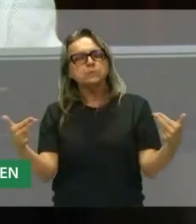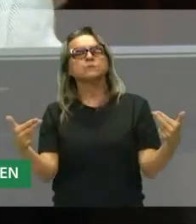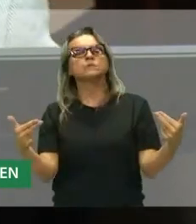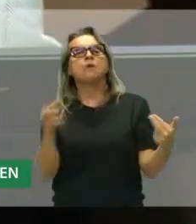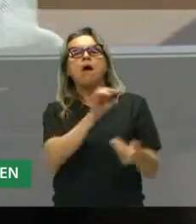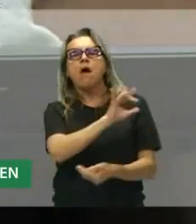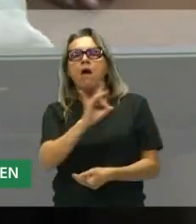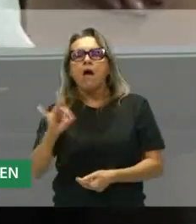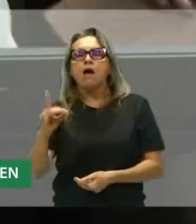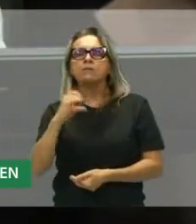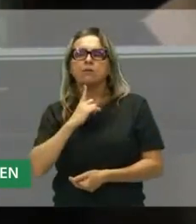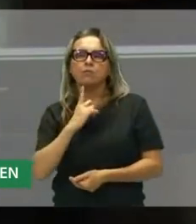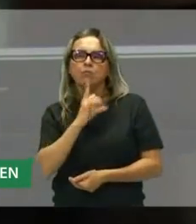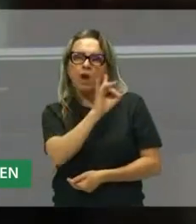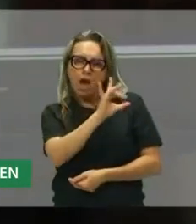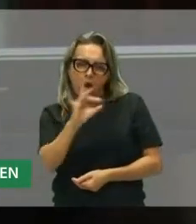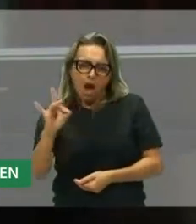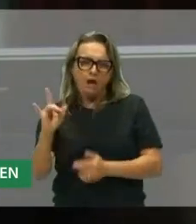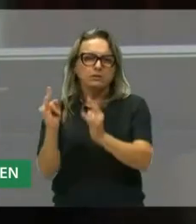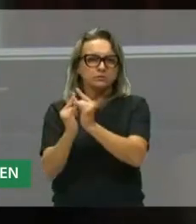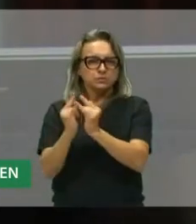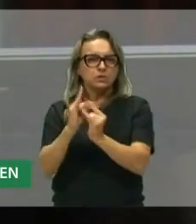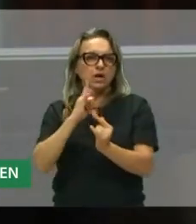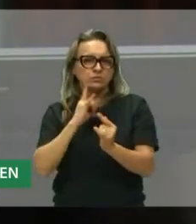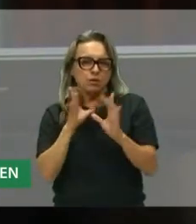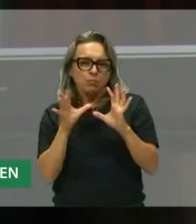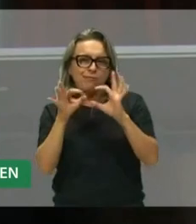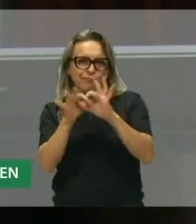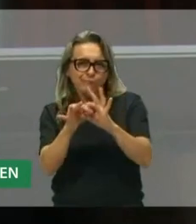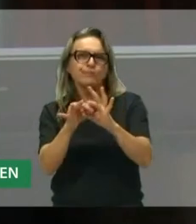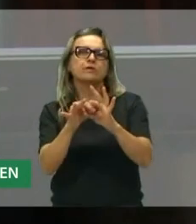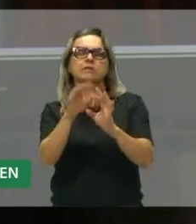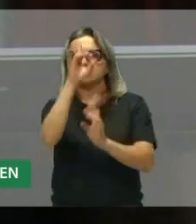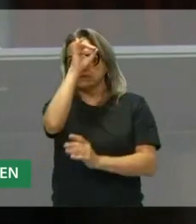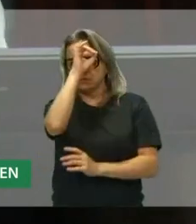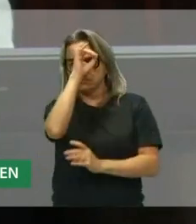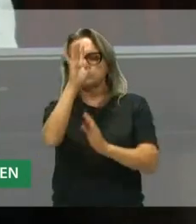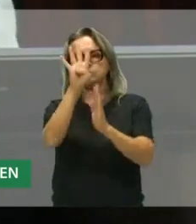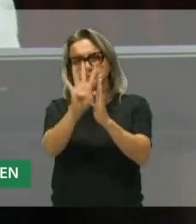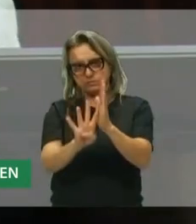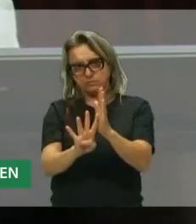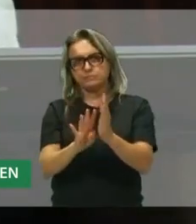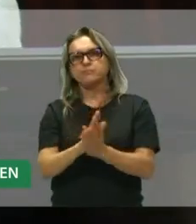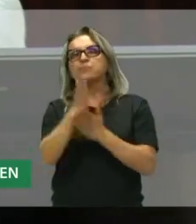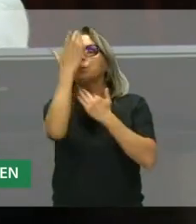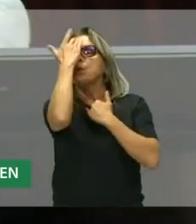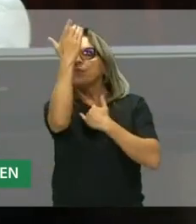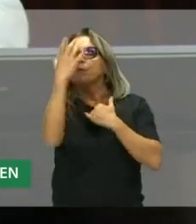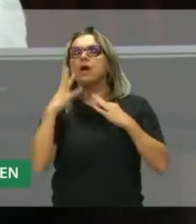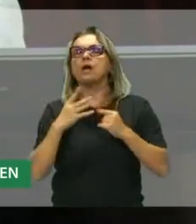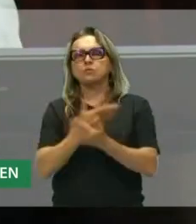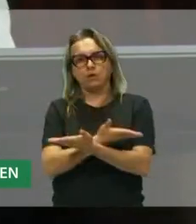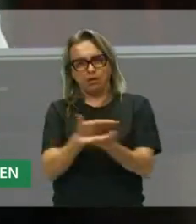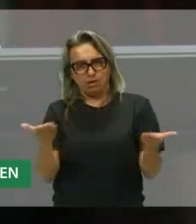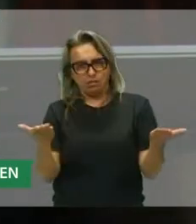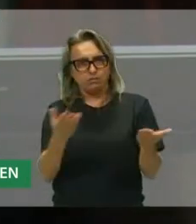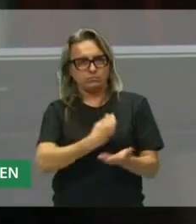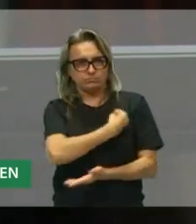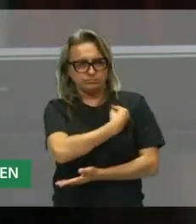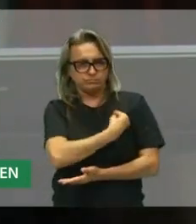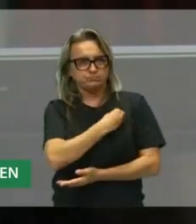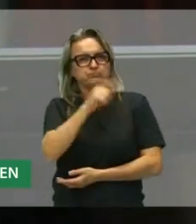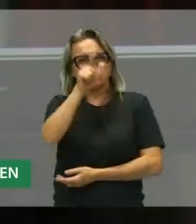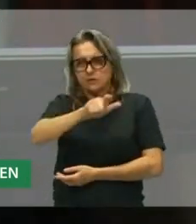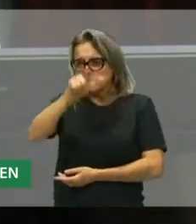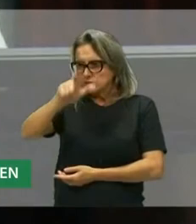de conexão também com o nosso Hospital e Maternidade Marieta Conde Bornhausen. Obrigado a todos vocês que estão conosco, as pessoas